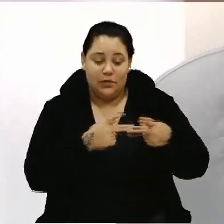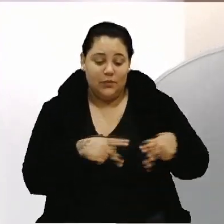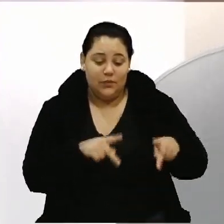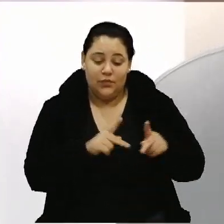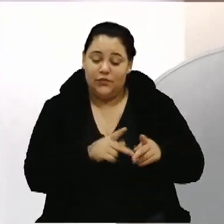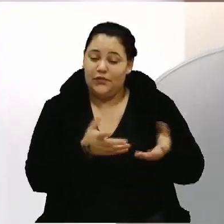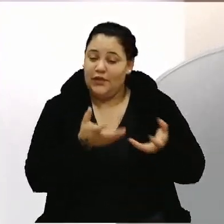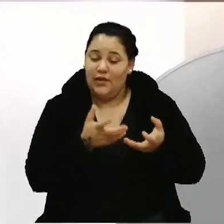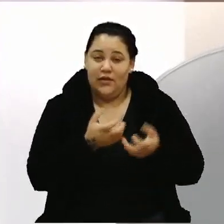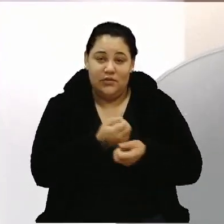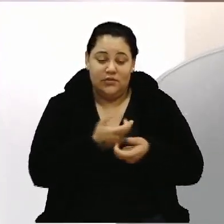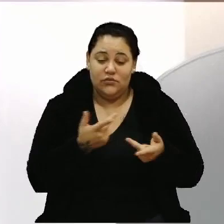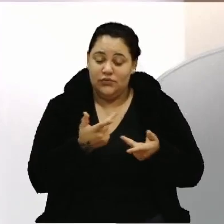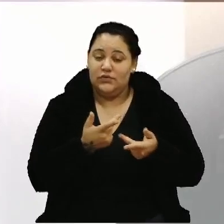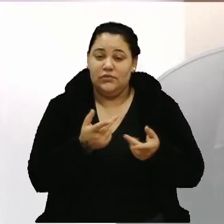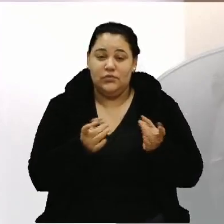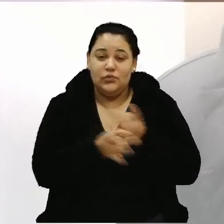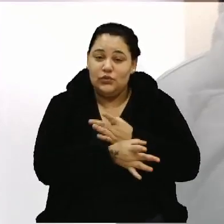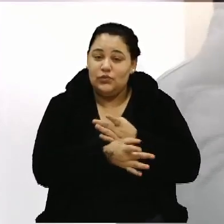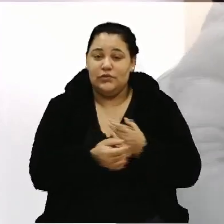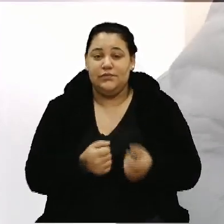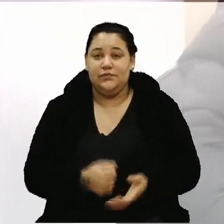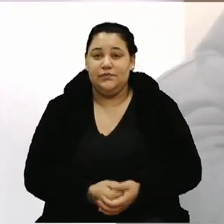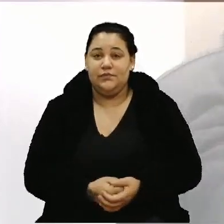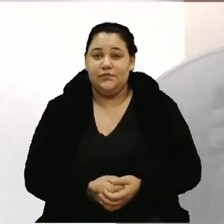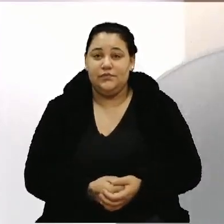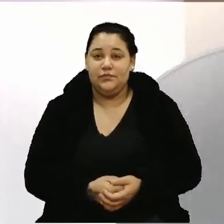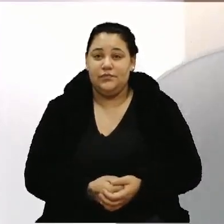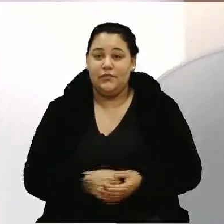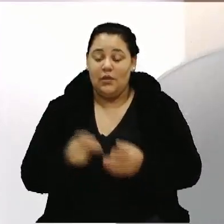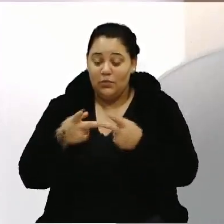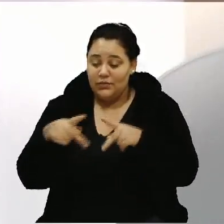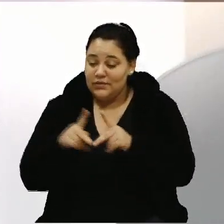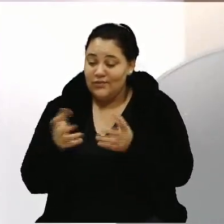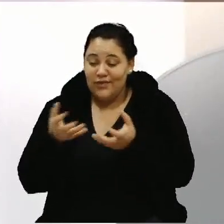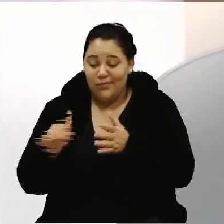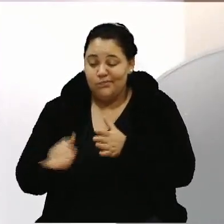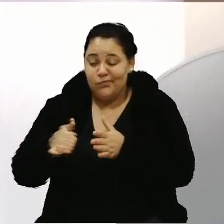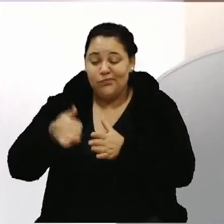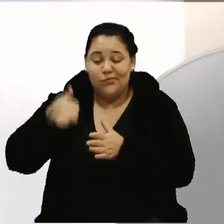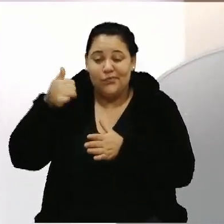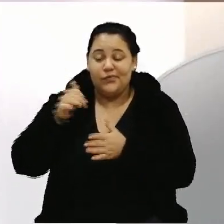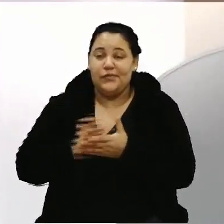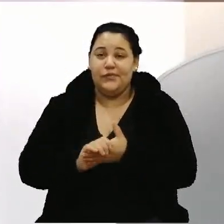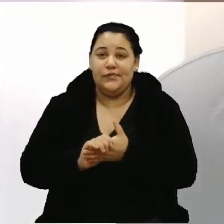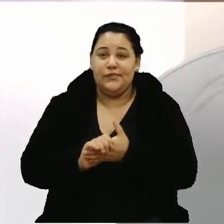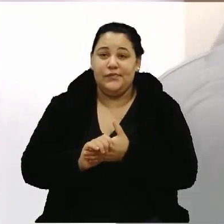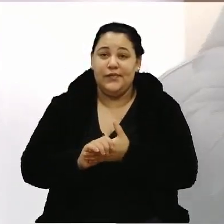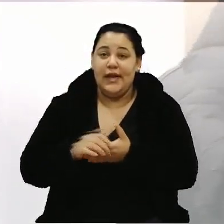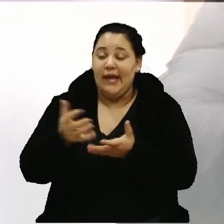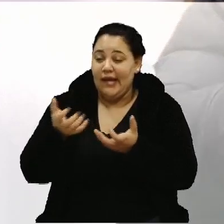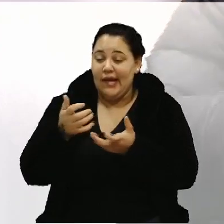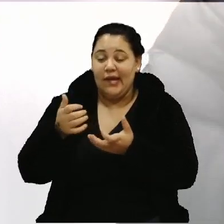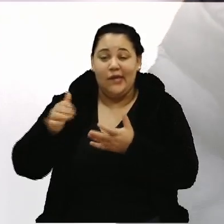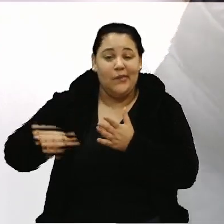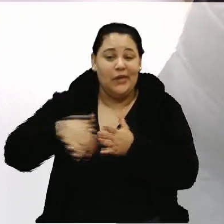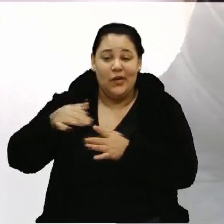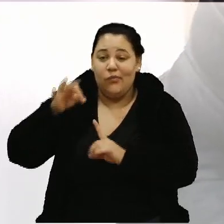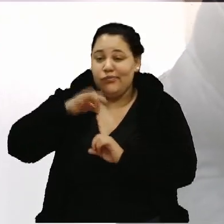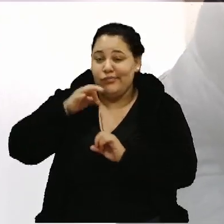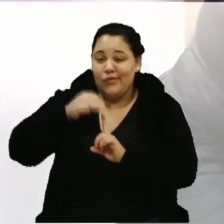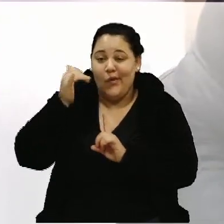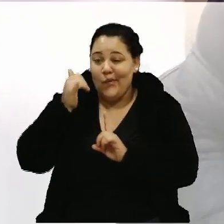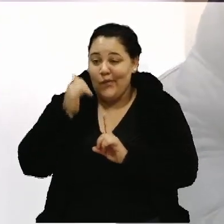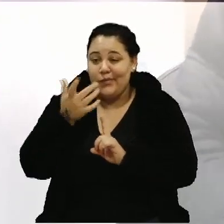miúdo. O povo quer as melhorias. O povo quer a mudança da parada de ônibus. O povo quer resolver a situação do